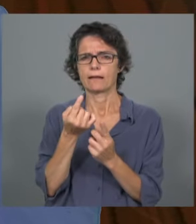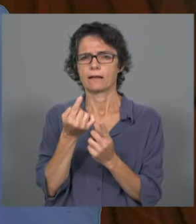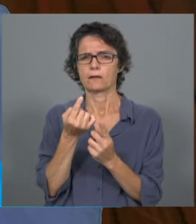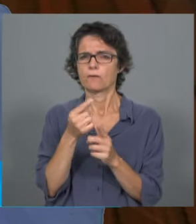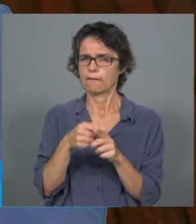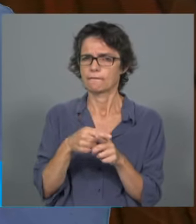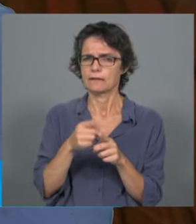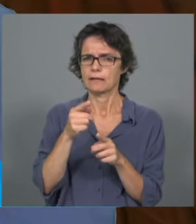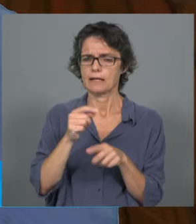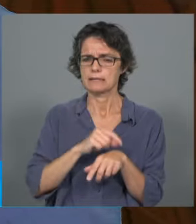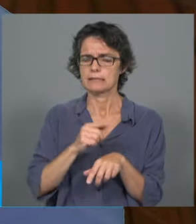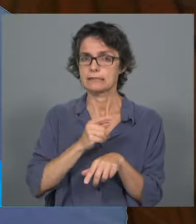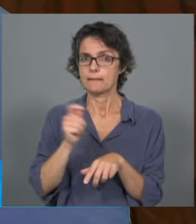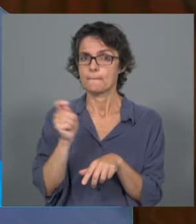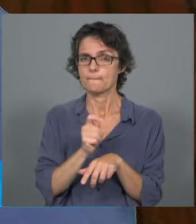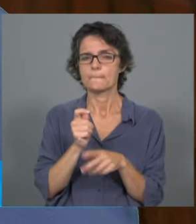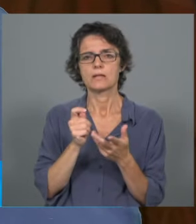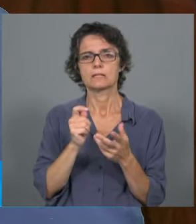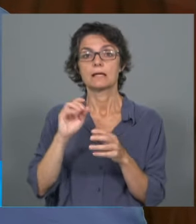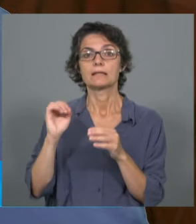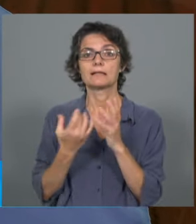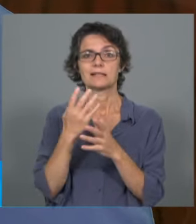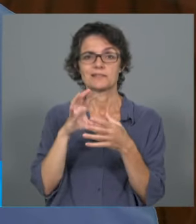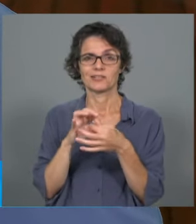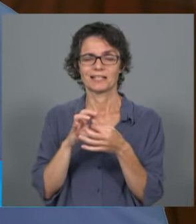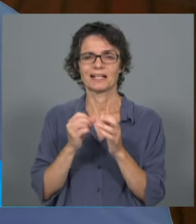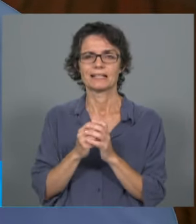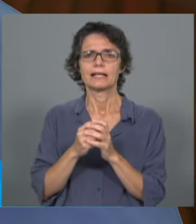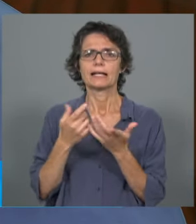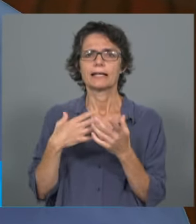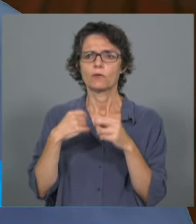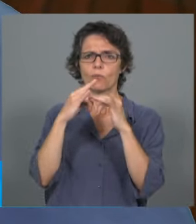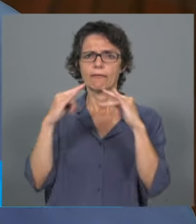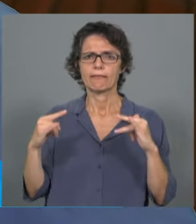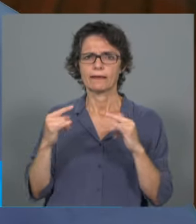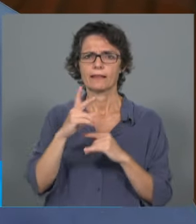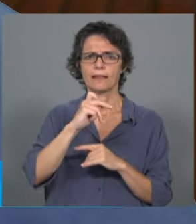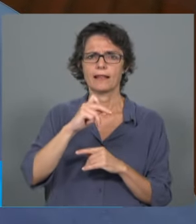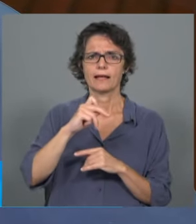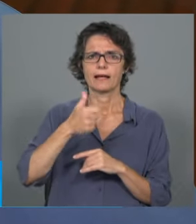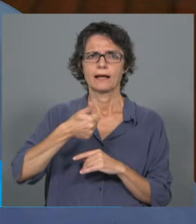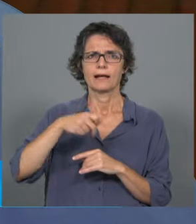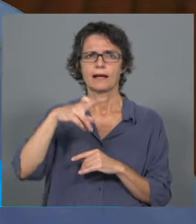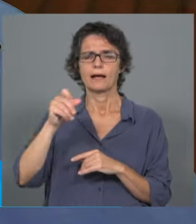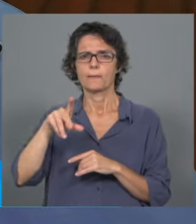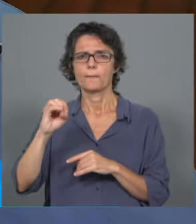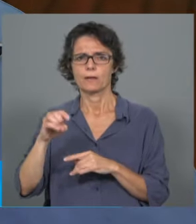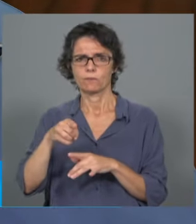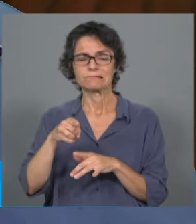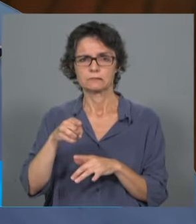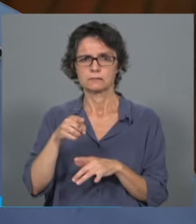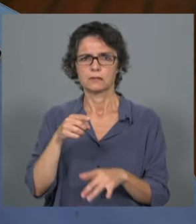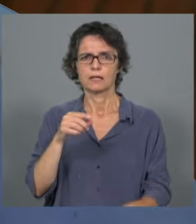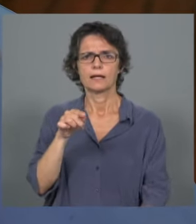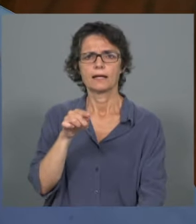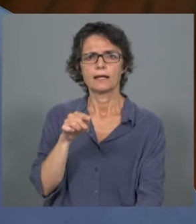para este mês da criação, que é uma tenda, não é? A tenda de Abraão. Exatamente. É uma simbologia muito interessante esta.